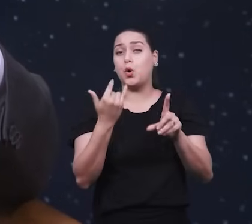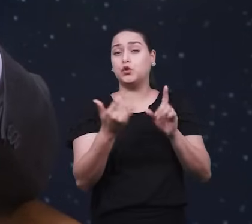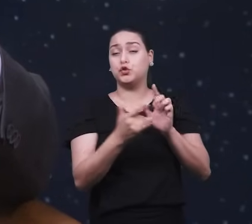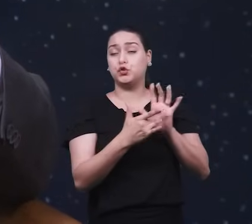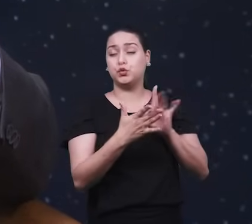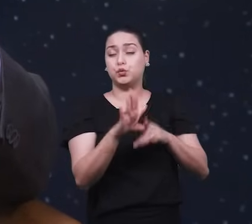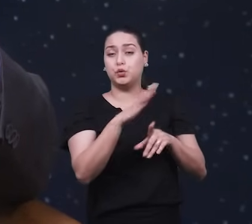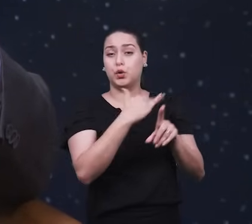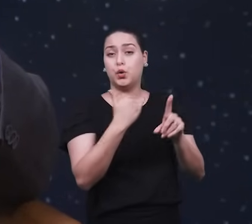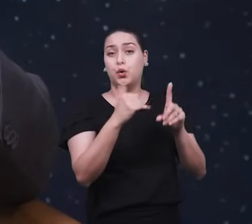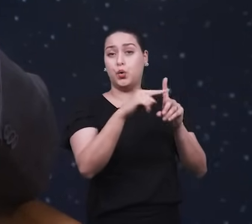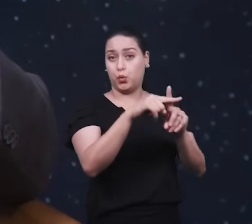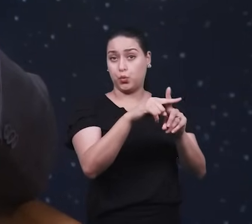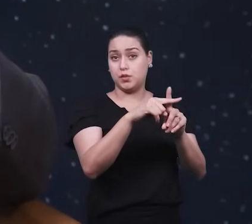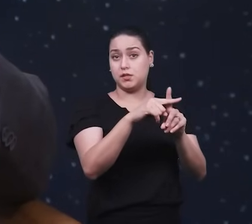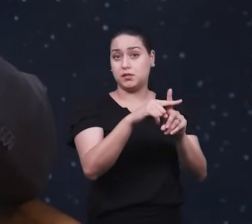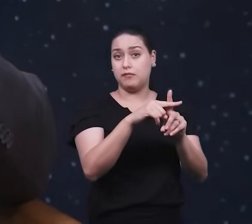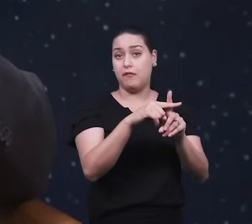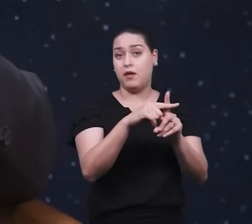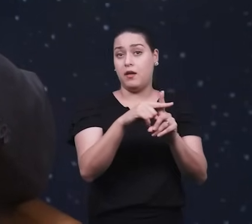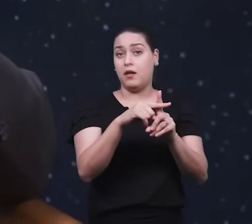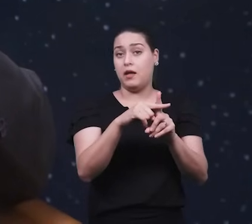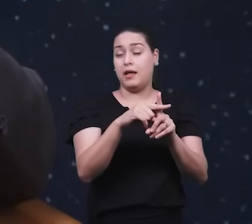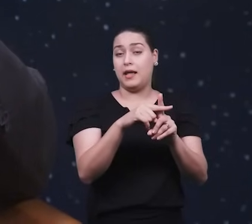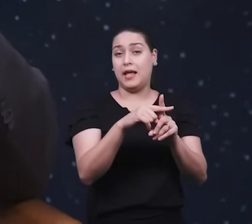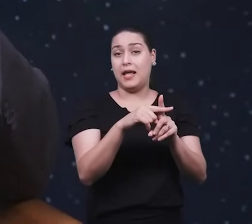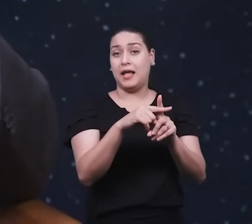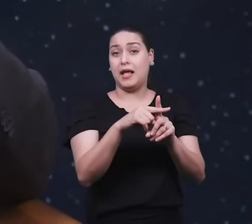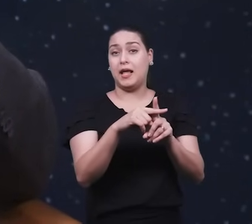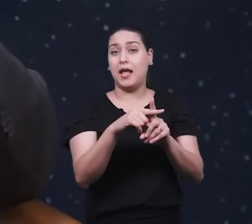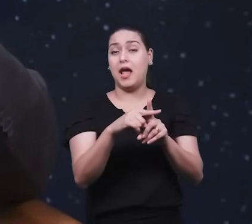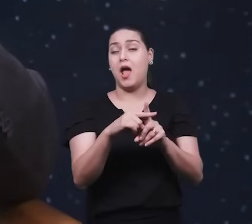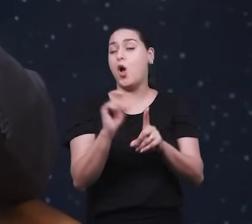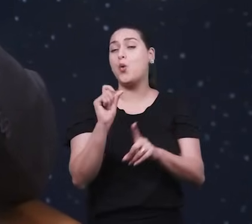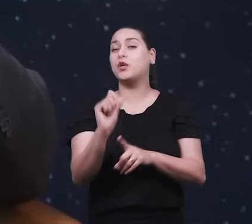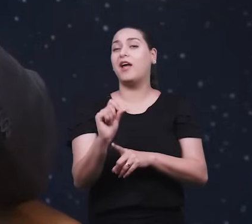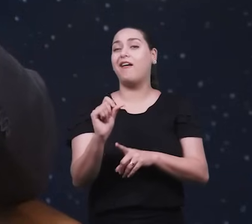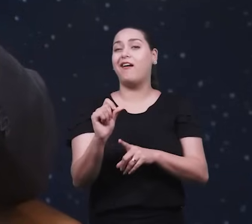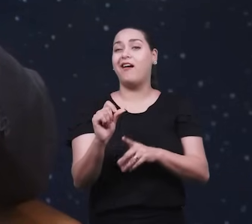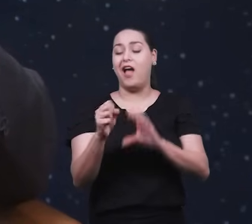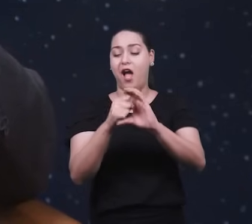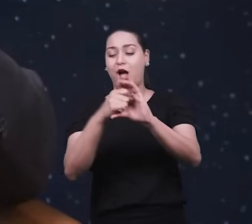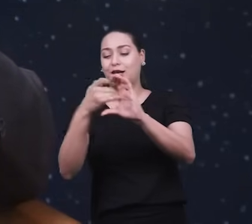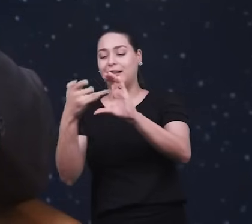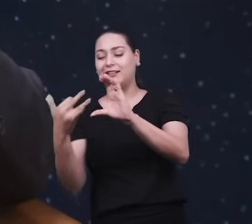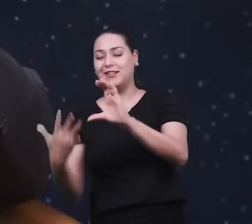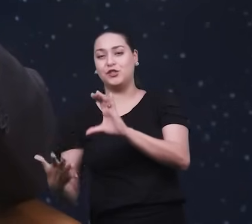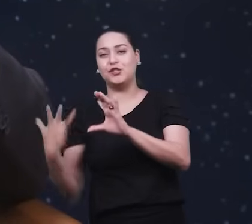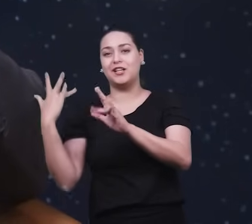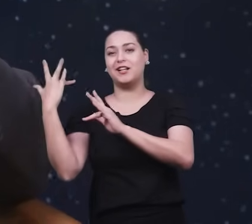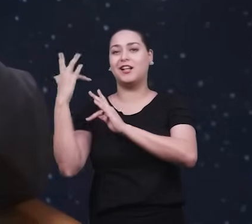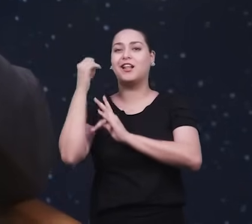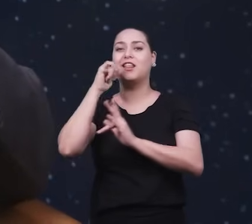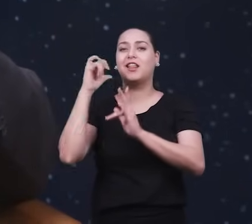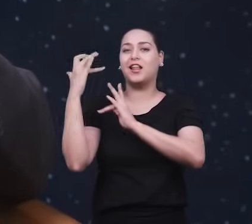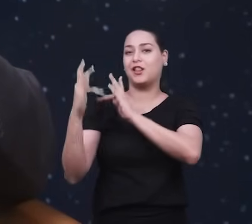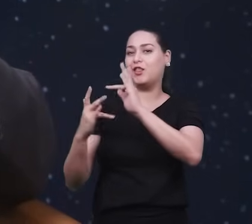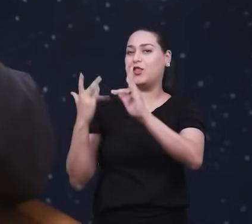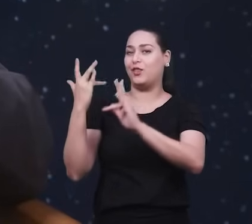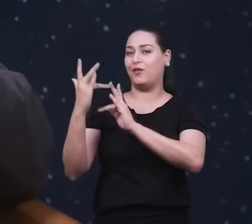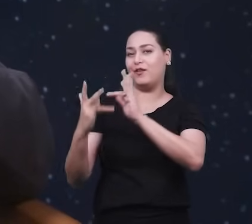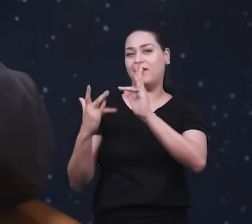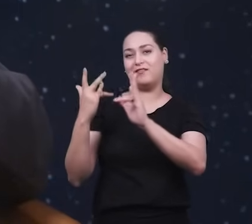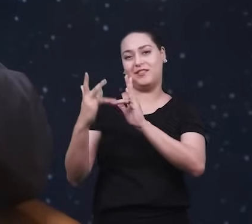noiva que foi descrita de forma tão, digamos assim, tão cuidadosa e tão amorosa